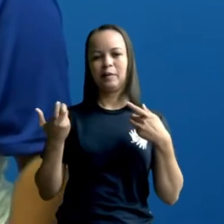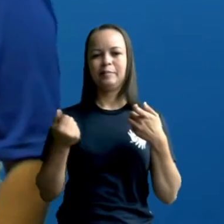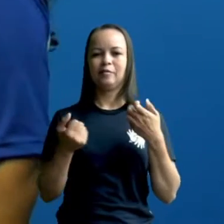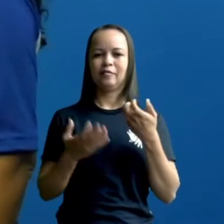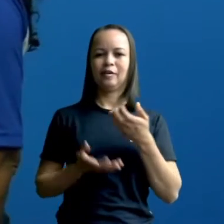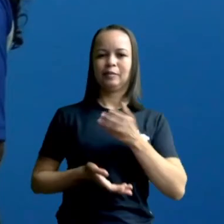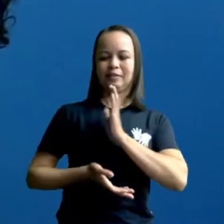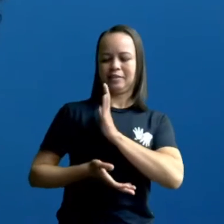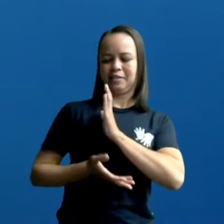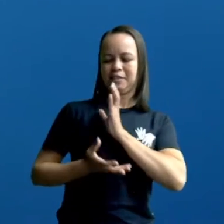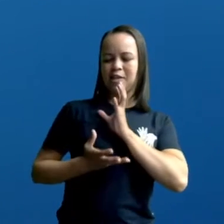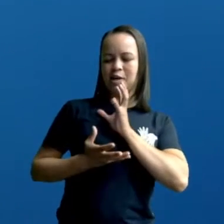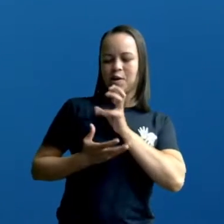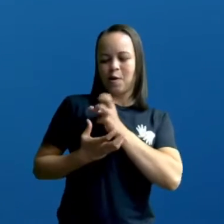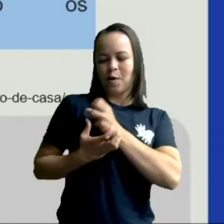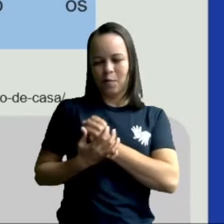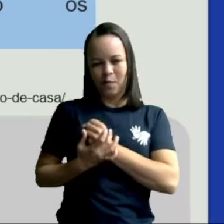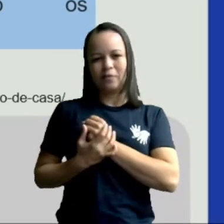aquecer esse coração?